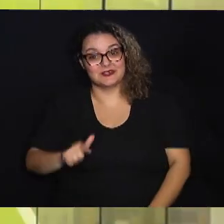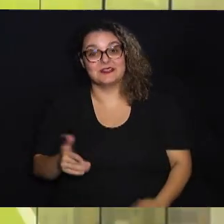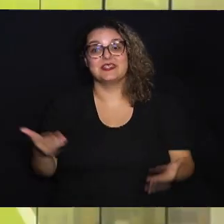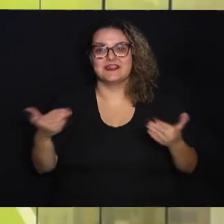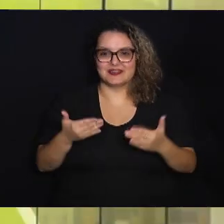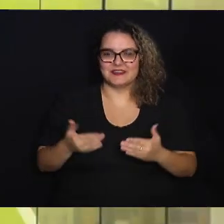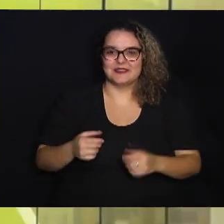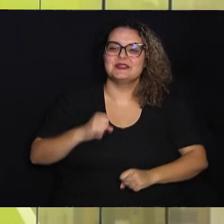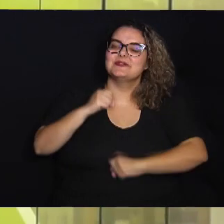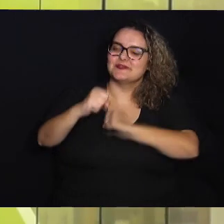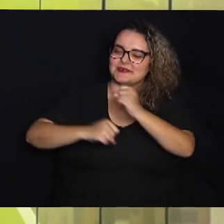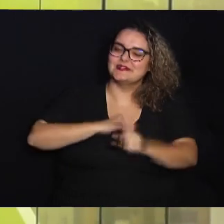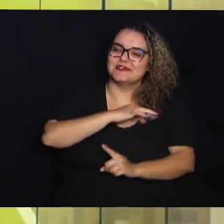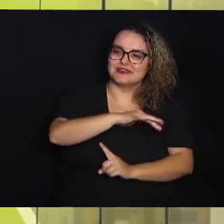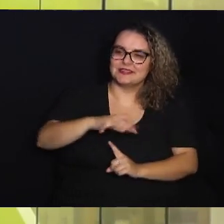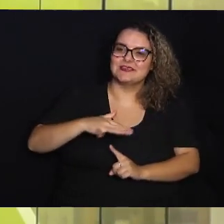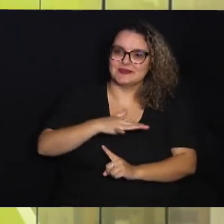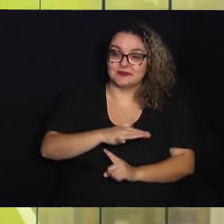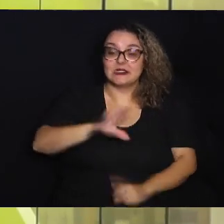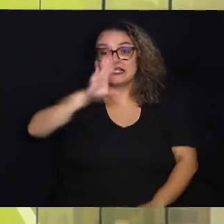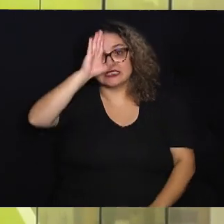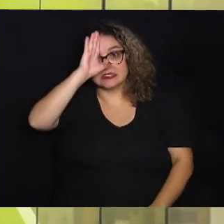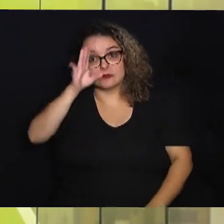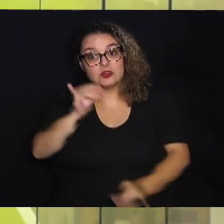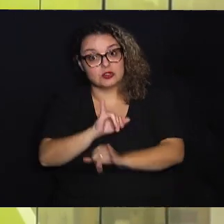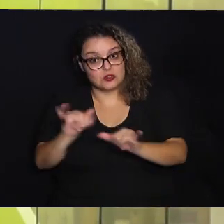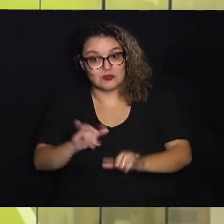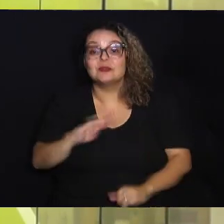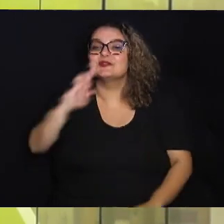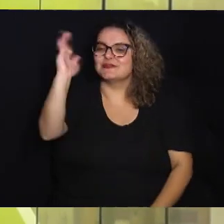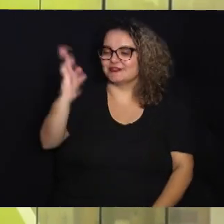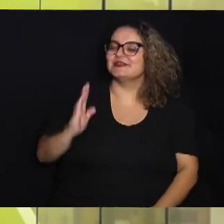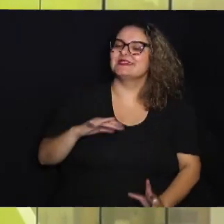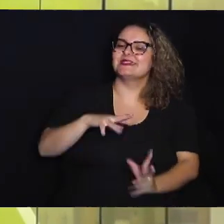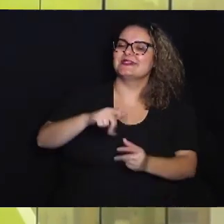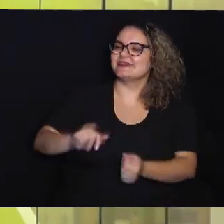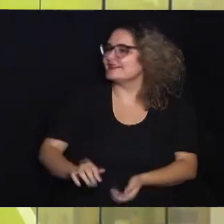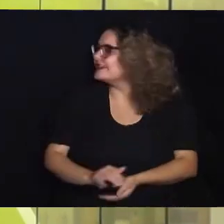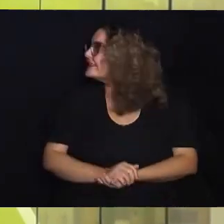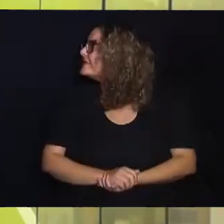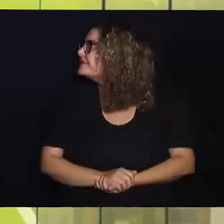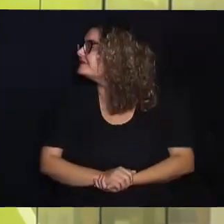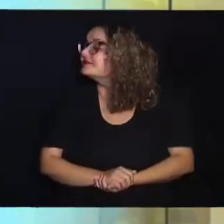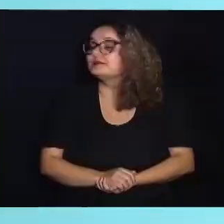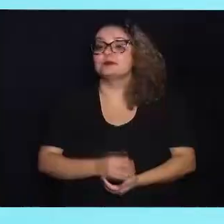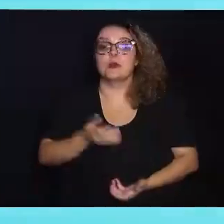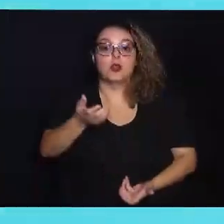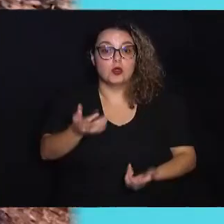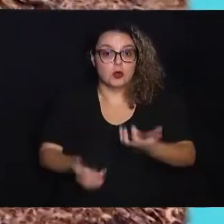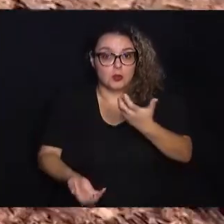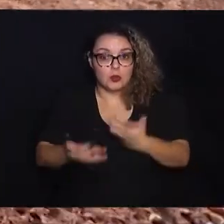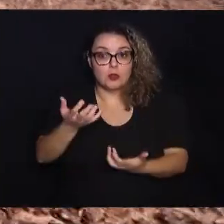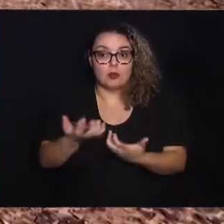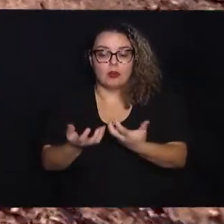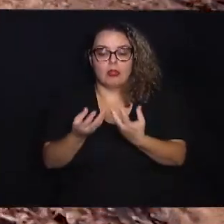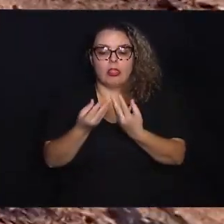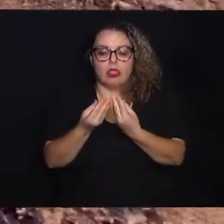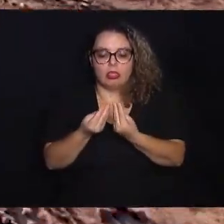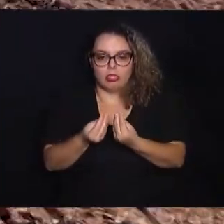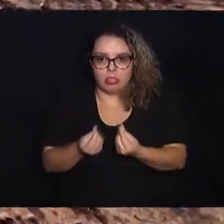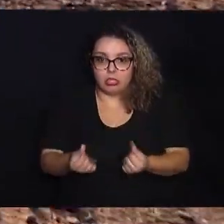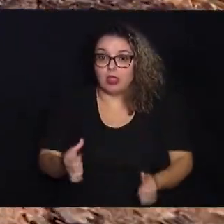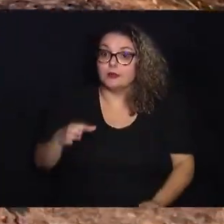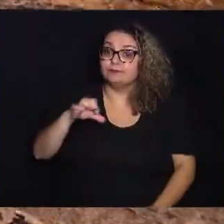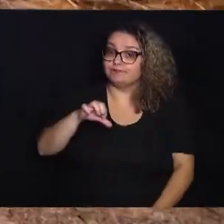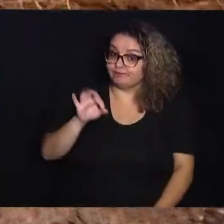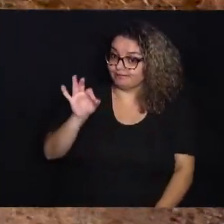assiste, continue que agora é a hora daquele giro ambiental pelas principais notícias do Brasil e do mundo. Os incêndios podem ter